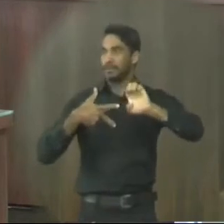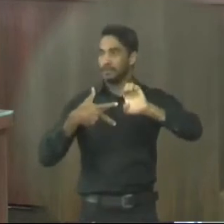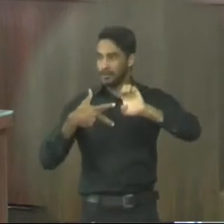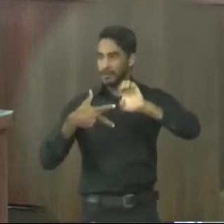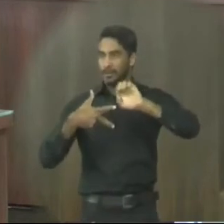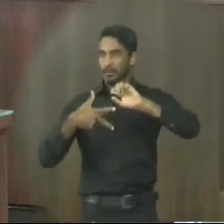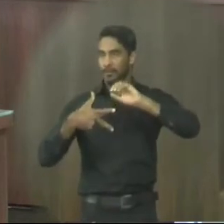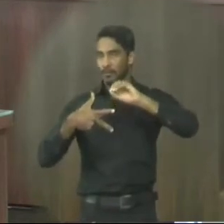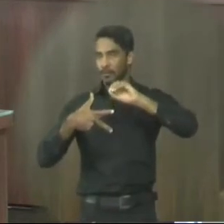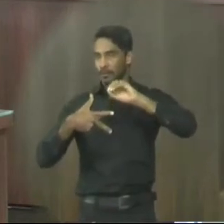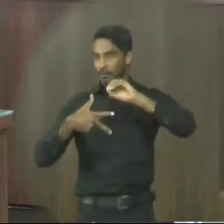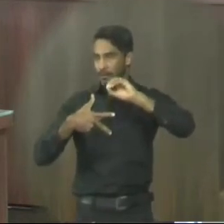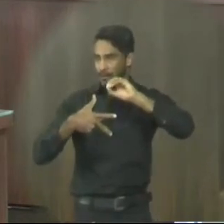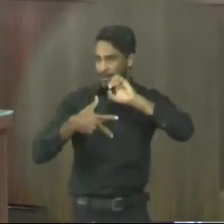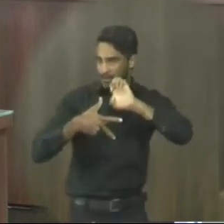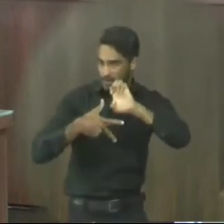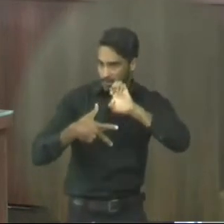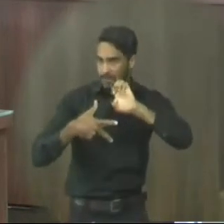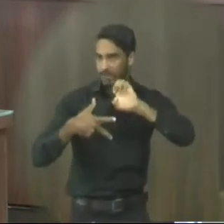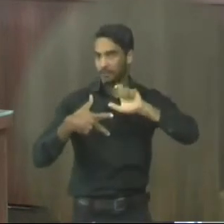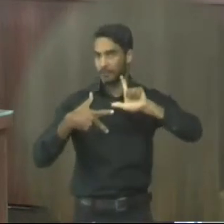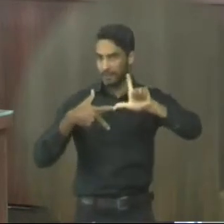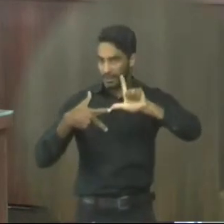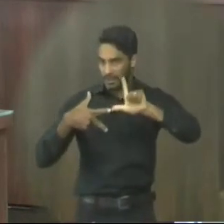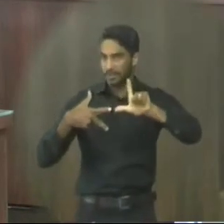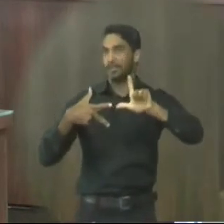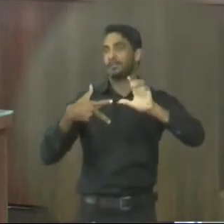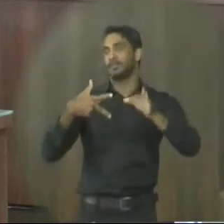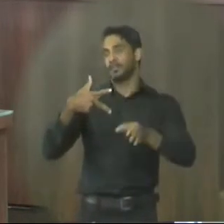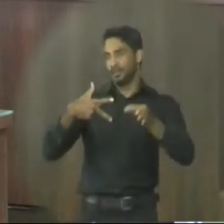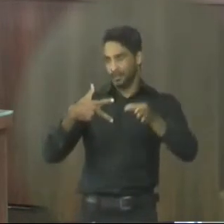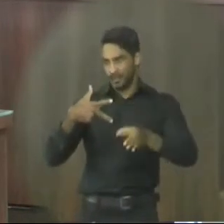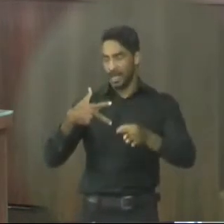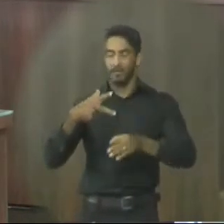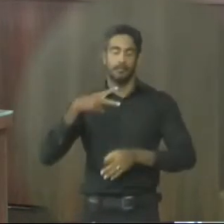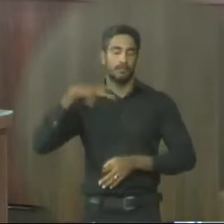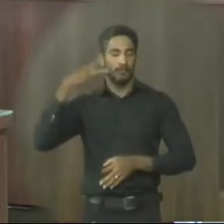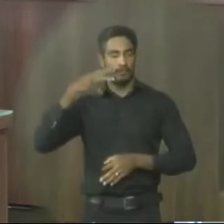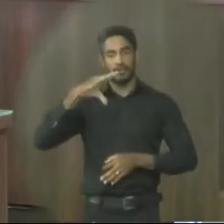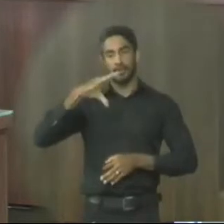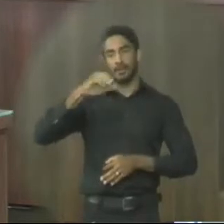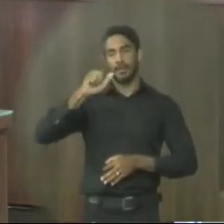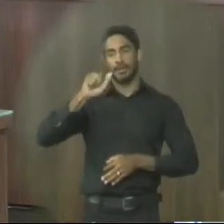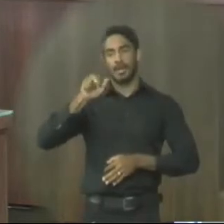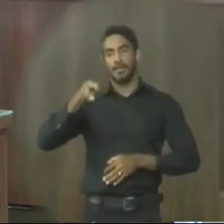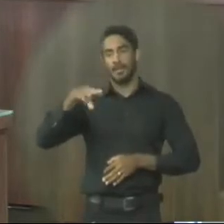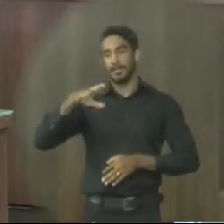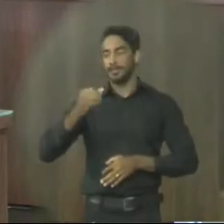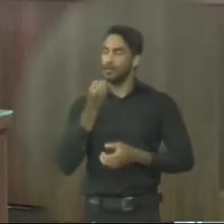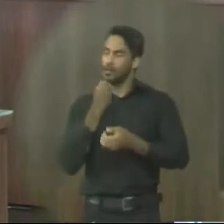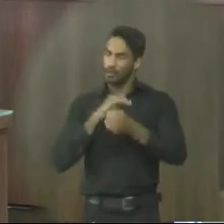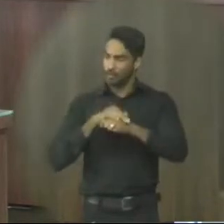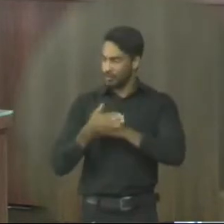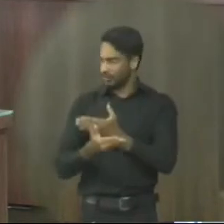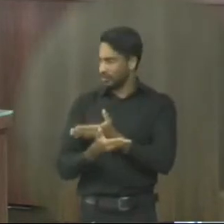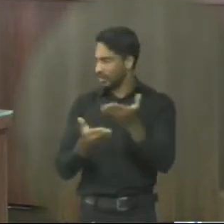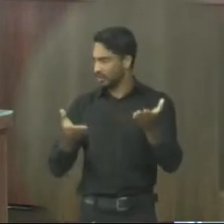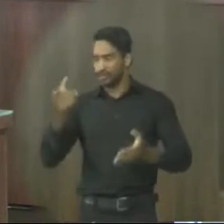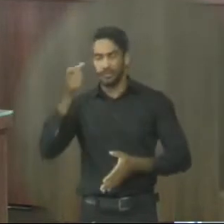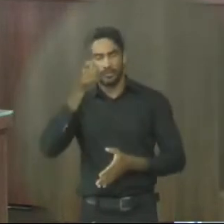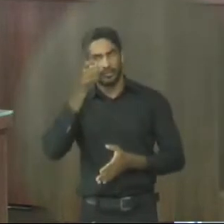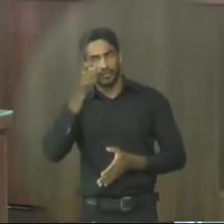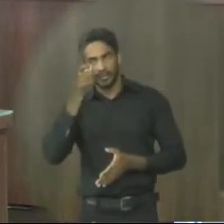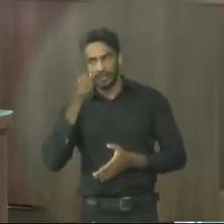resolver. É só, presidente. Obrigado. A palavra, presidente. Vereadora Carmelina, 2 minutos. Boa noite a todos, público que nos